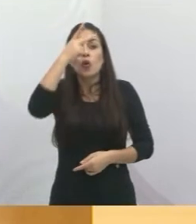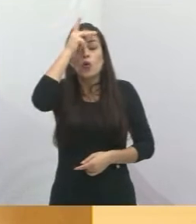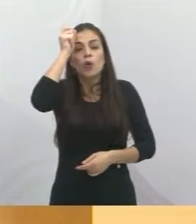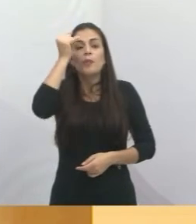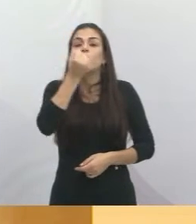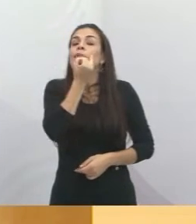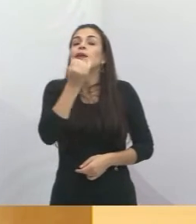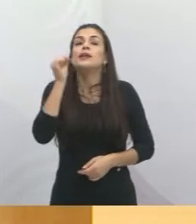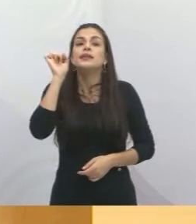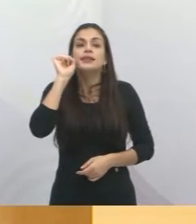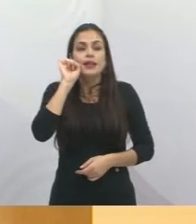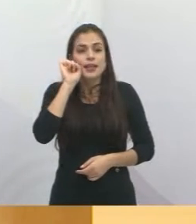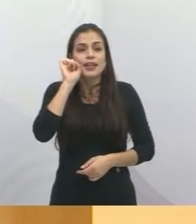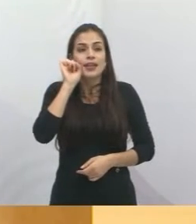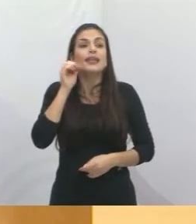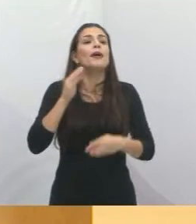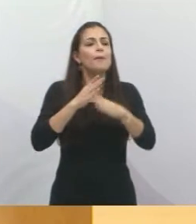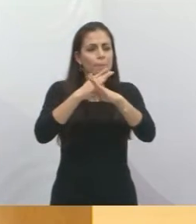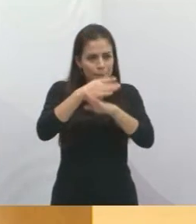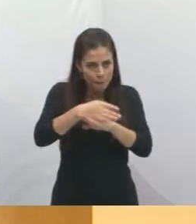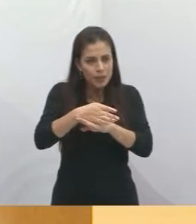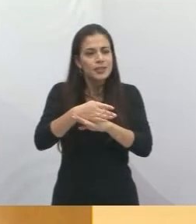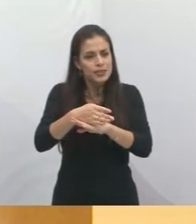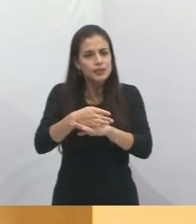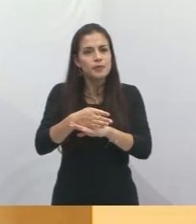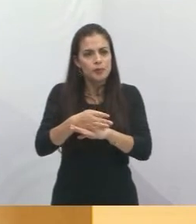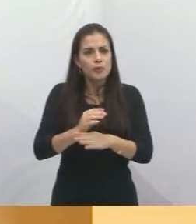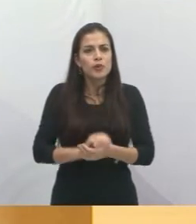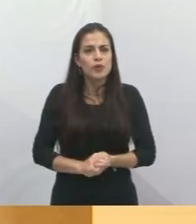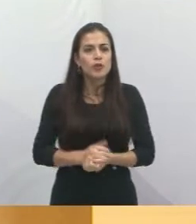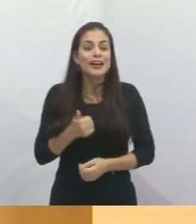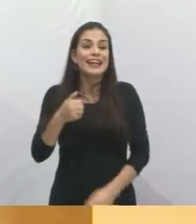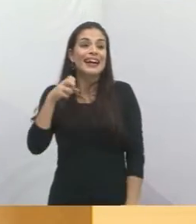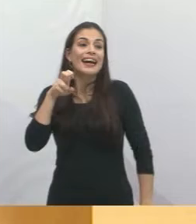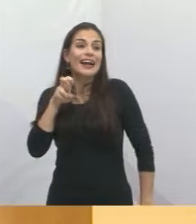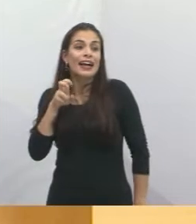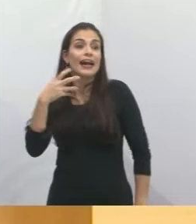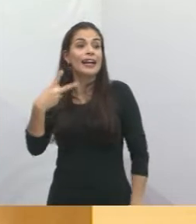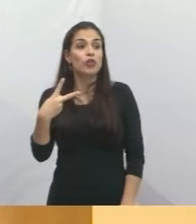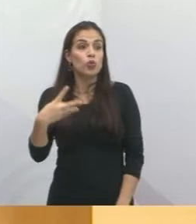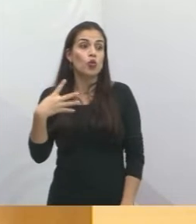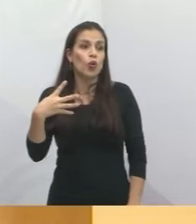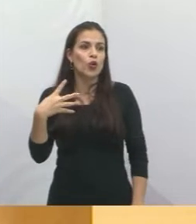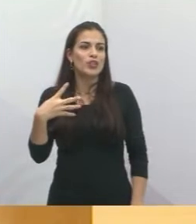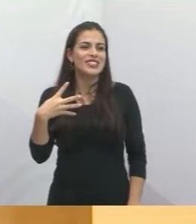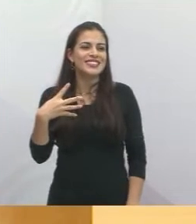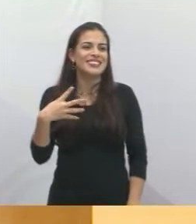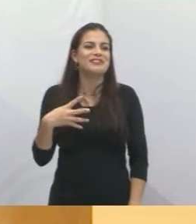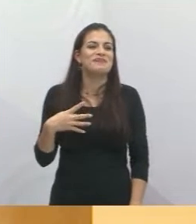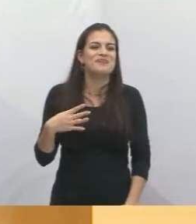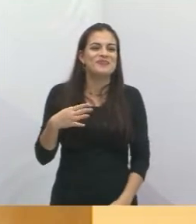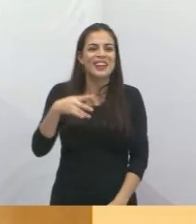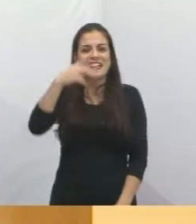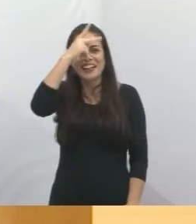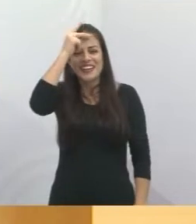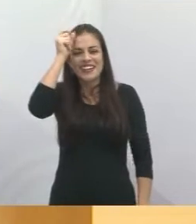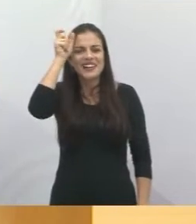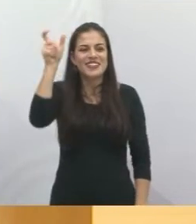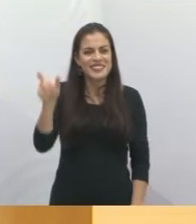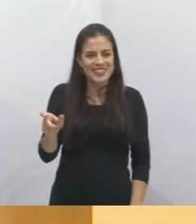14 prefeitos que estavam presentes nesse dia. Foram 54 municípios convidados a participar desse